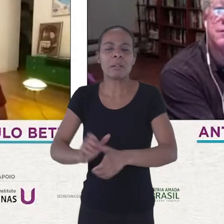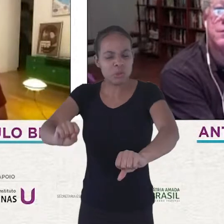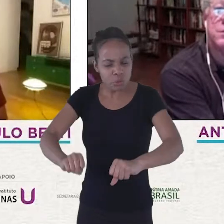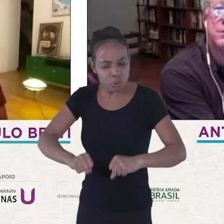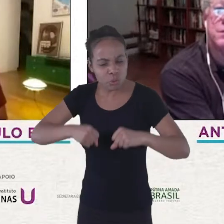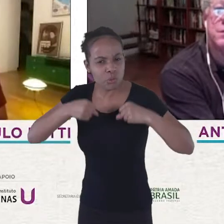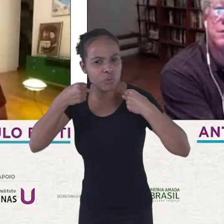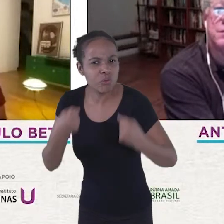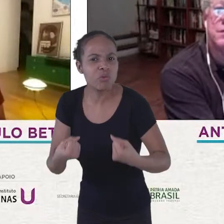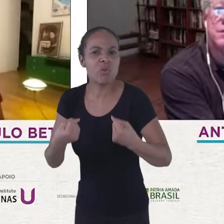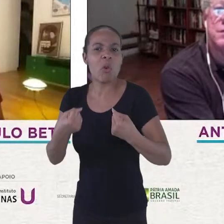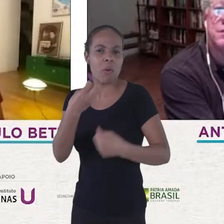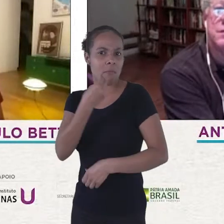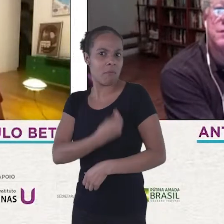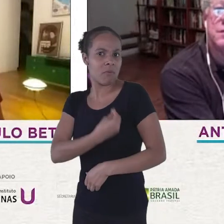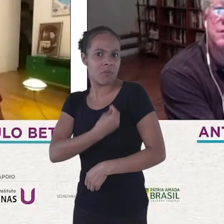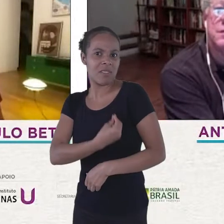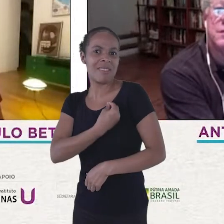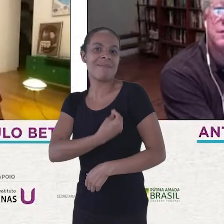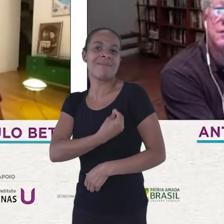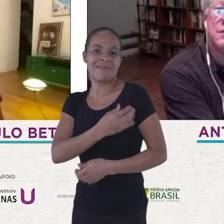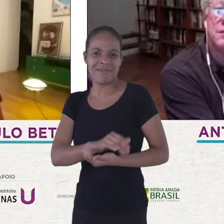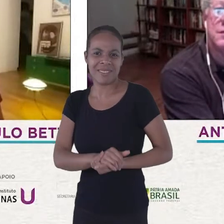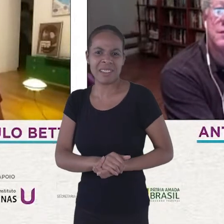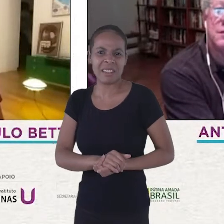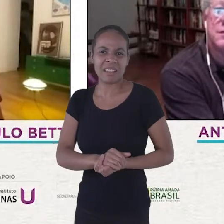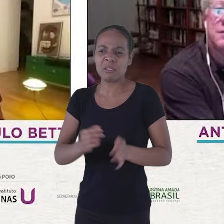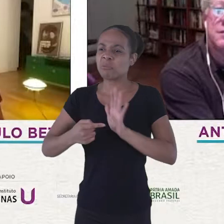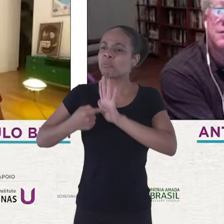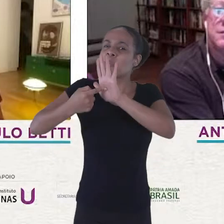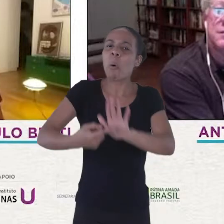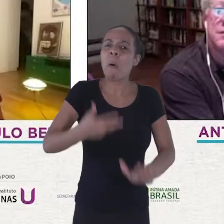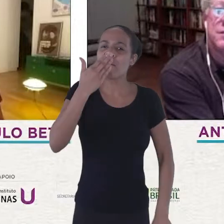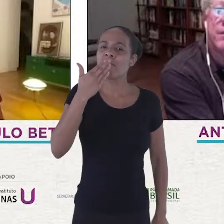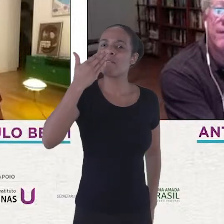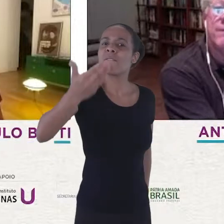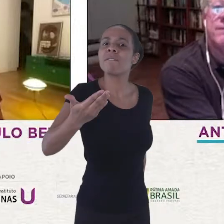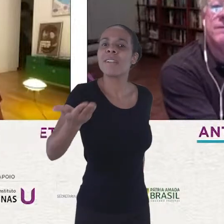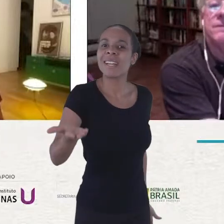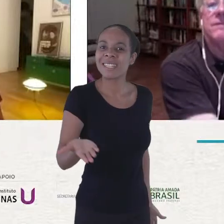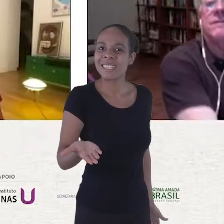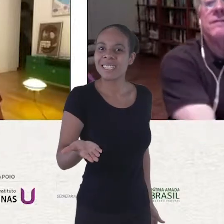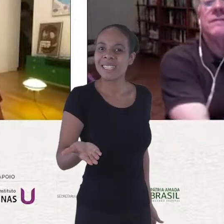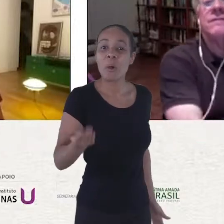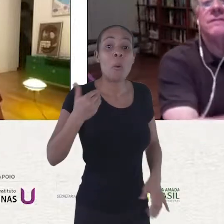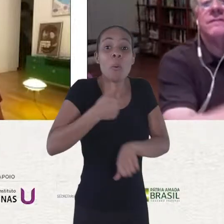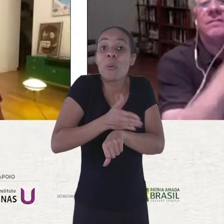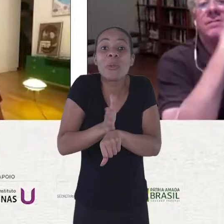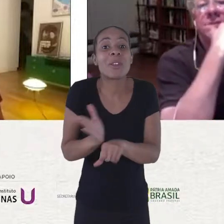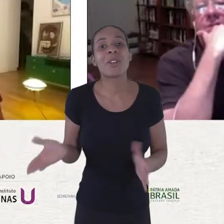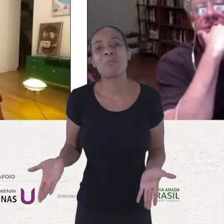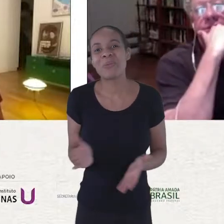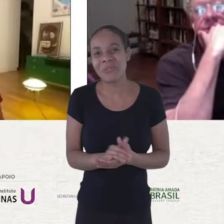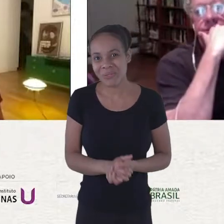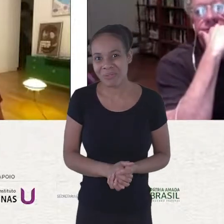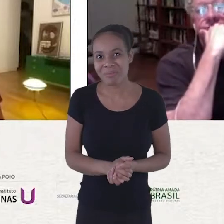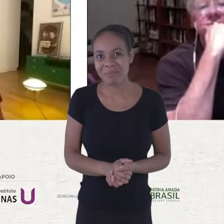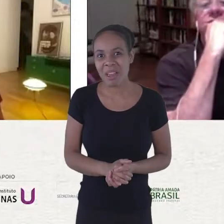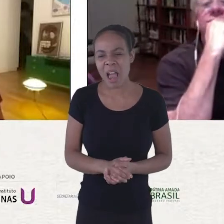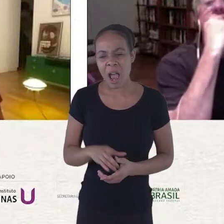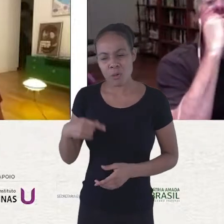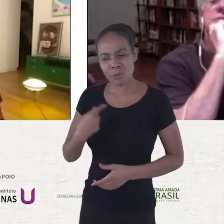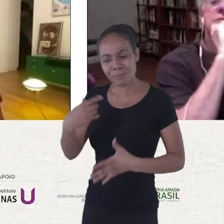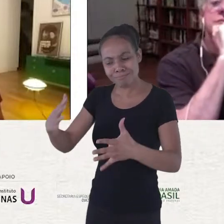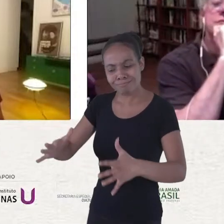vida, se expõem, arriscam o tempo todo, isso aí vai te dando um incentivo,